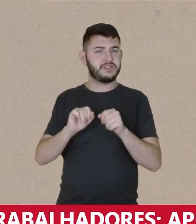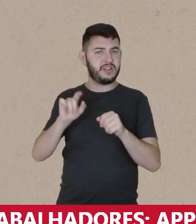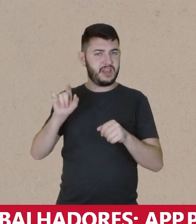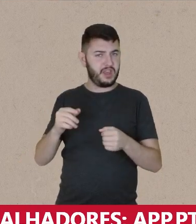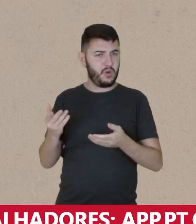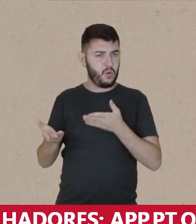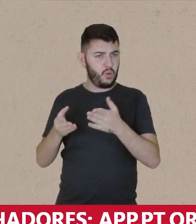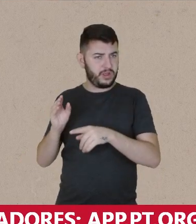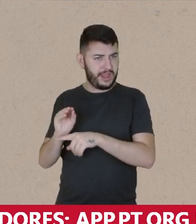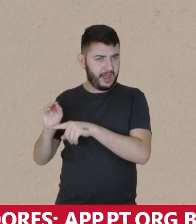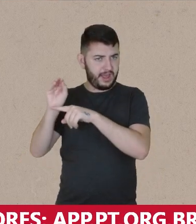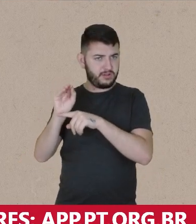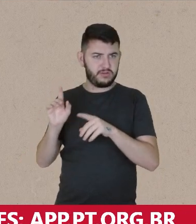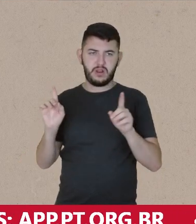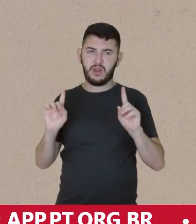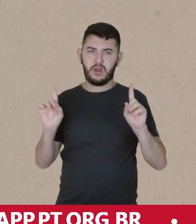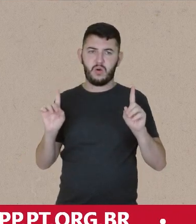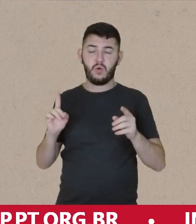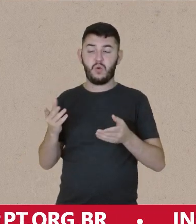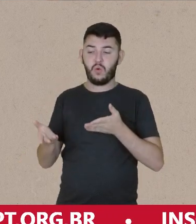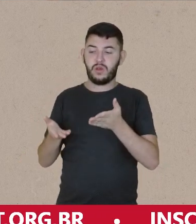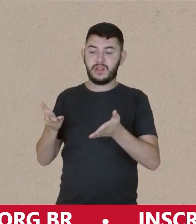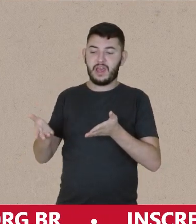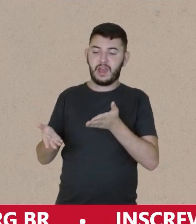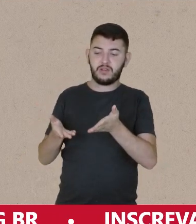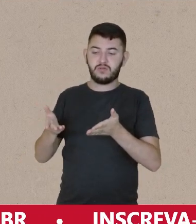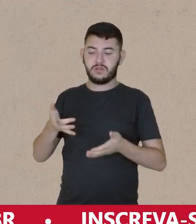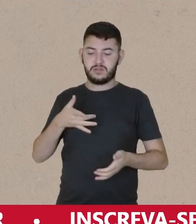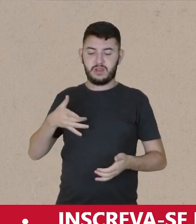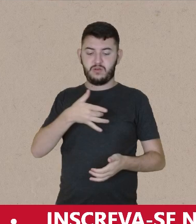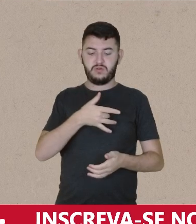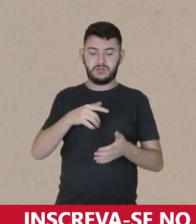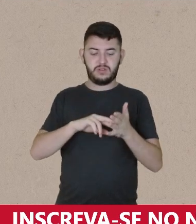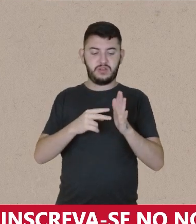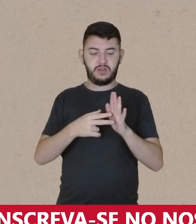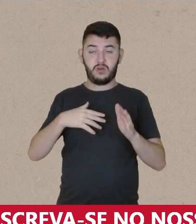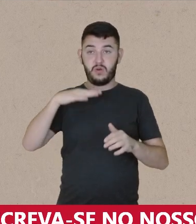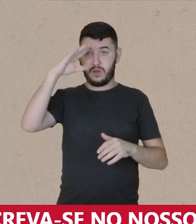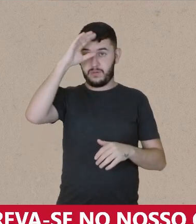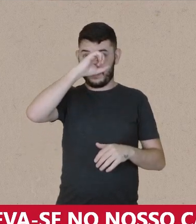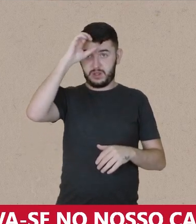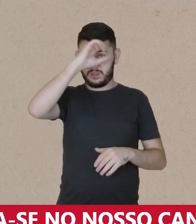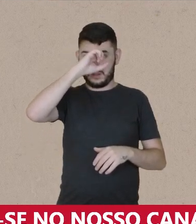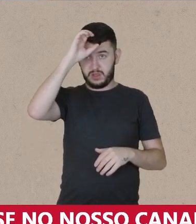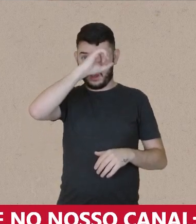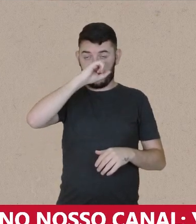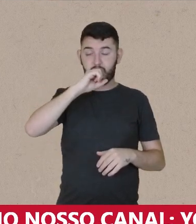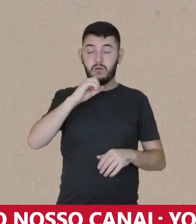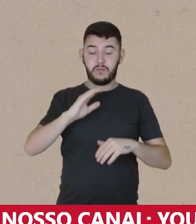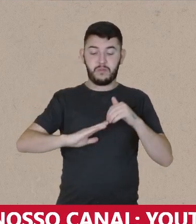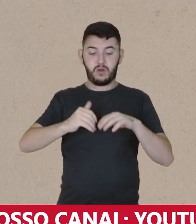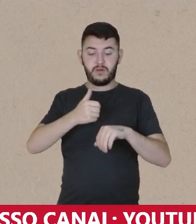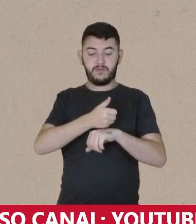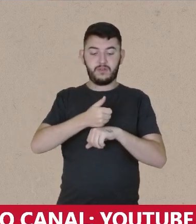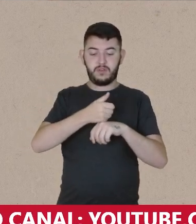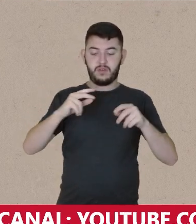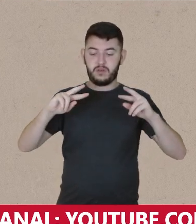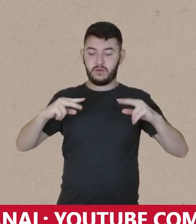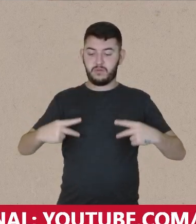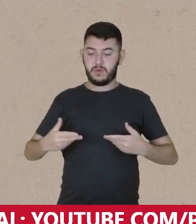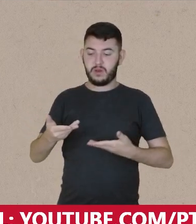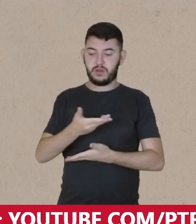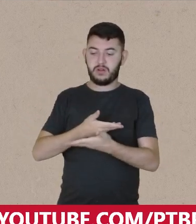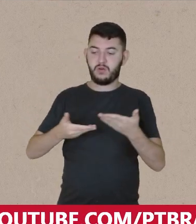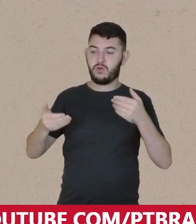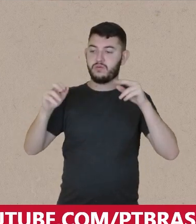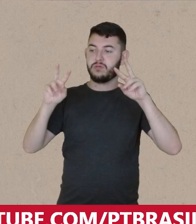paliativo. Cuidado paliativo é um aprendizado na nossa relação profissional e humana, na questão da vida e da